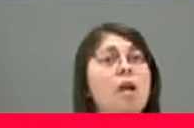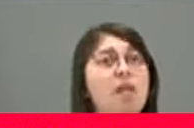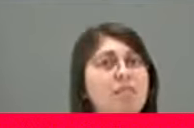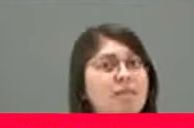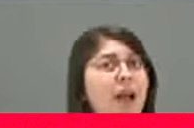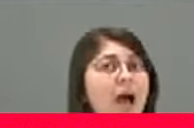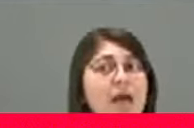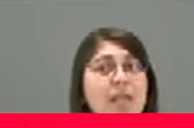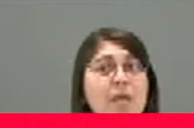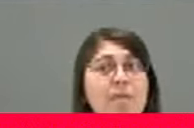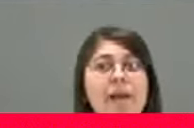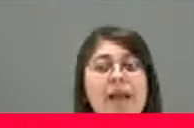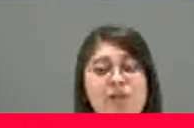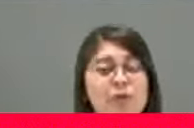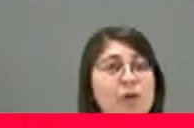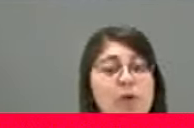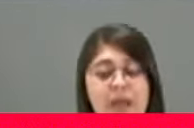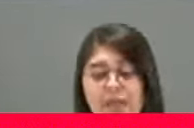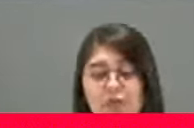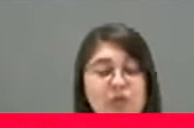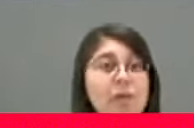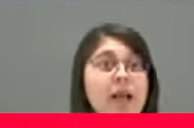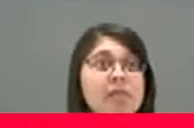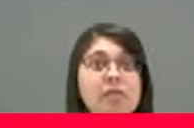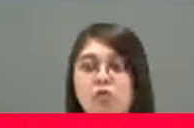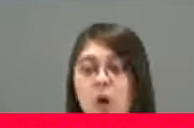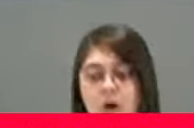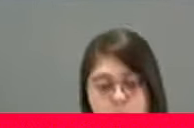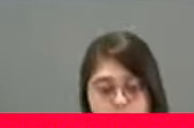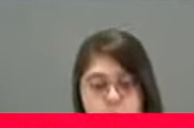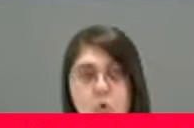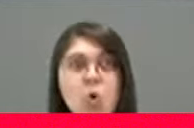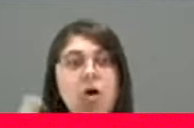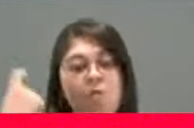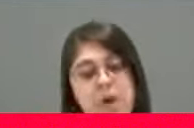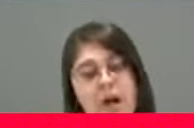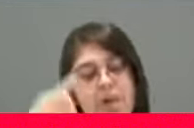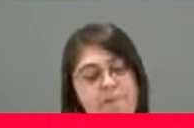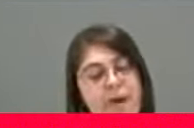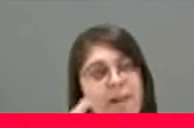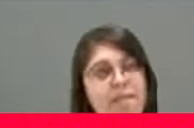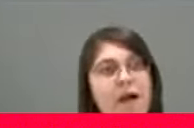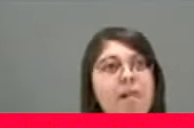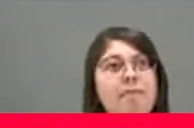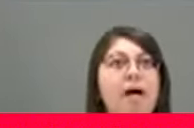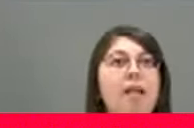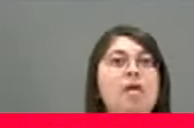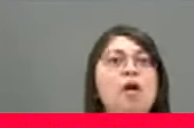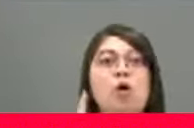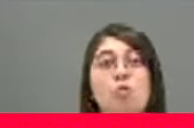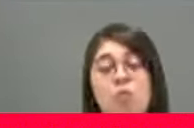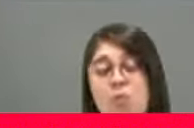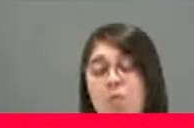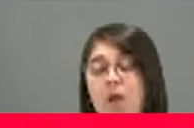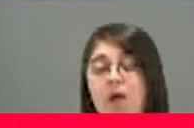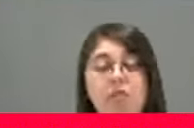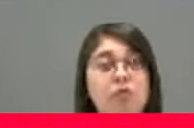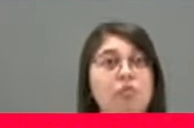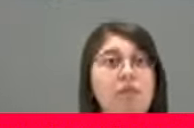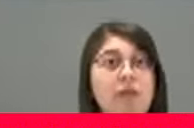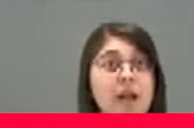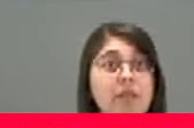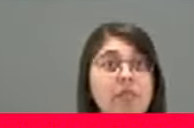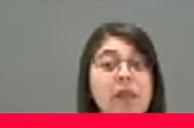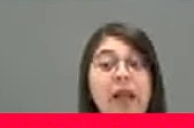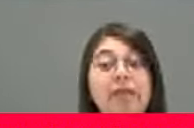para cortar a despesa. O que a gente tem visto é um aumento tributário como plano de governo e vai chegando